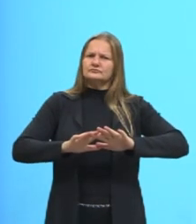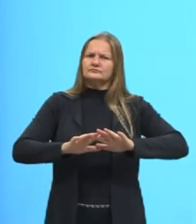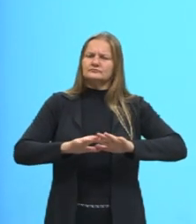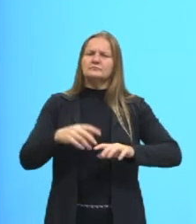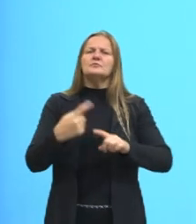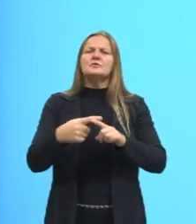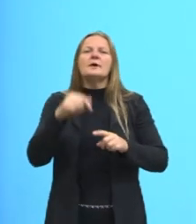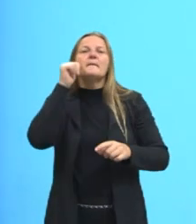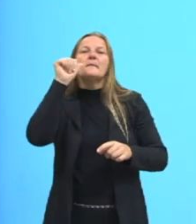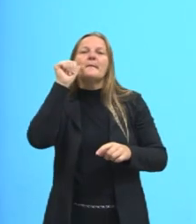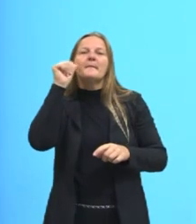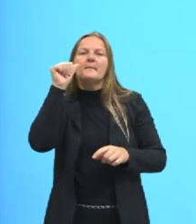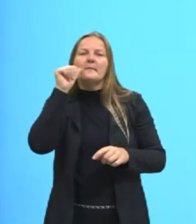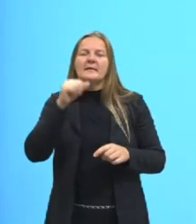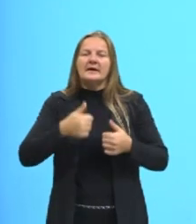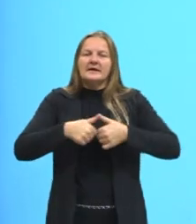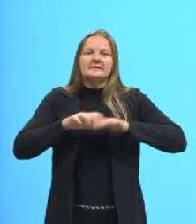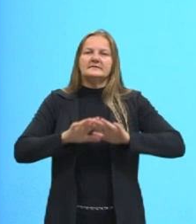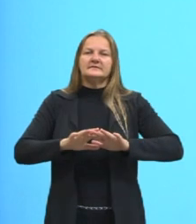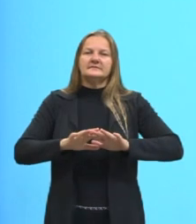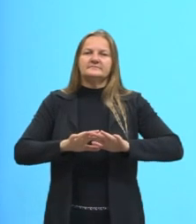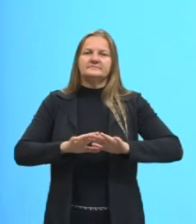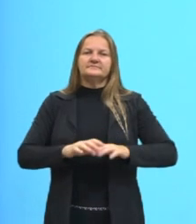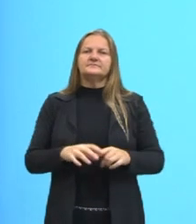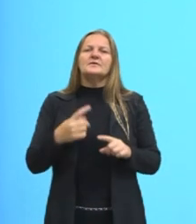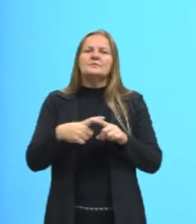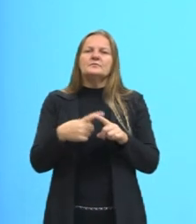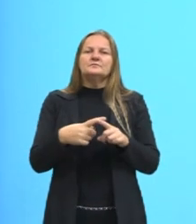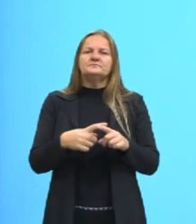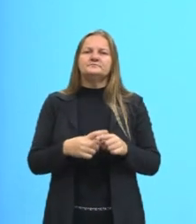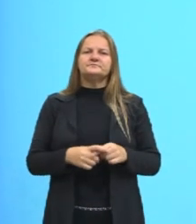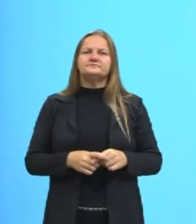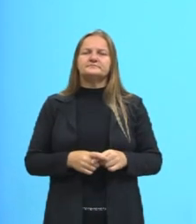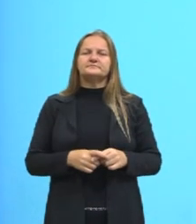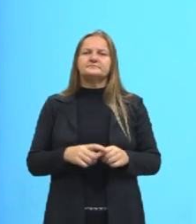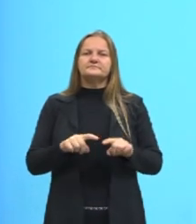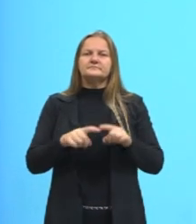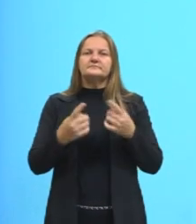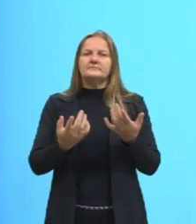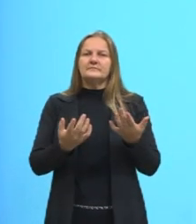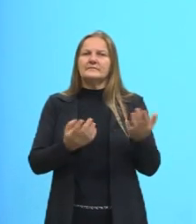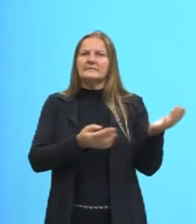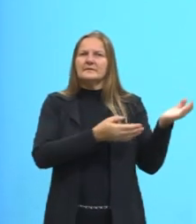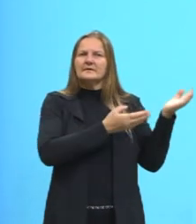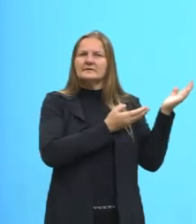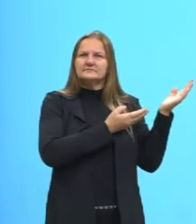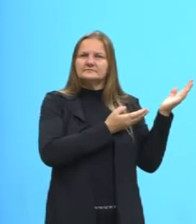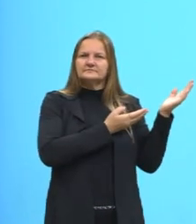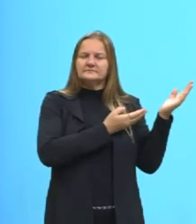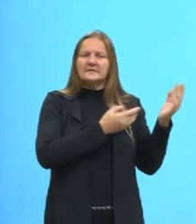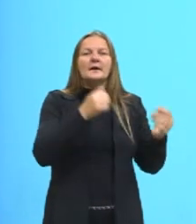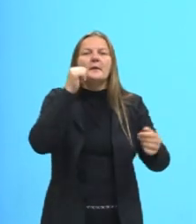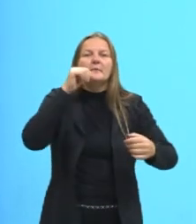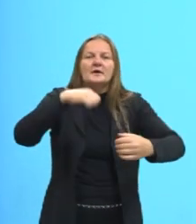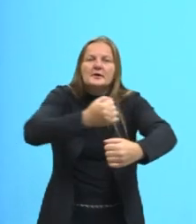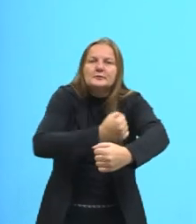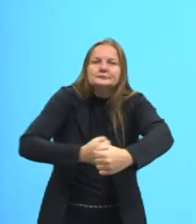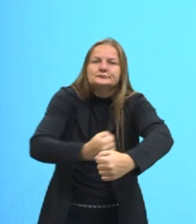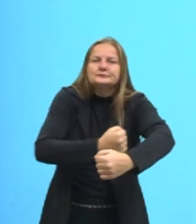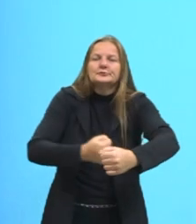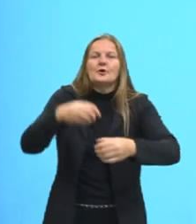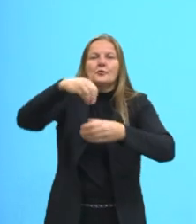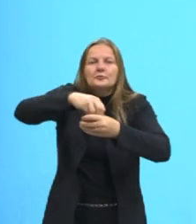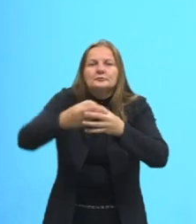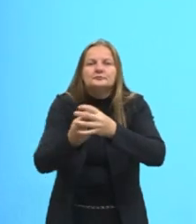para ele que somos mulher por isso estamos mulheres a enfim de 50 só na morrer que no cocina que no